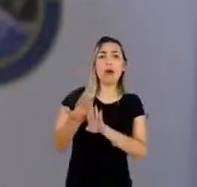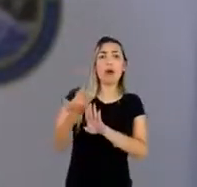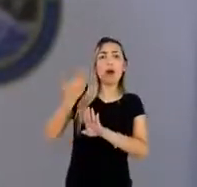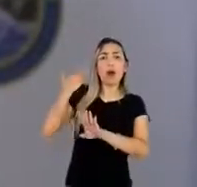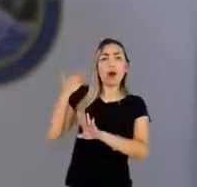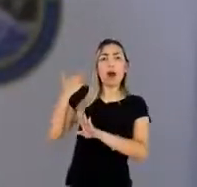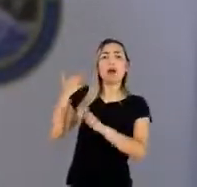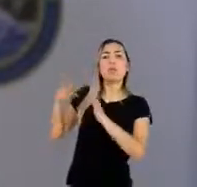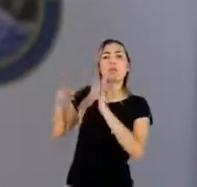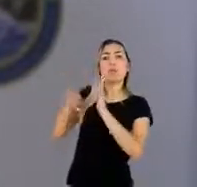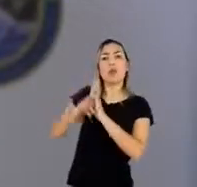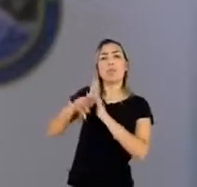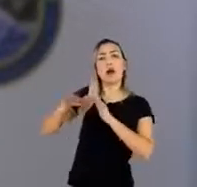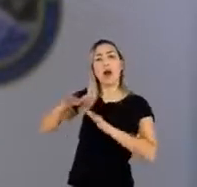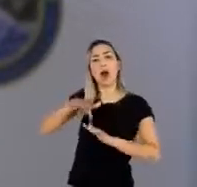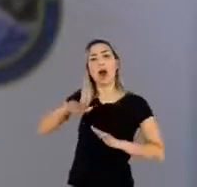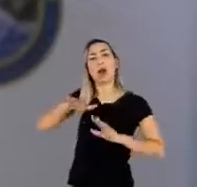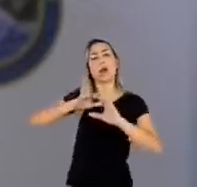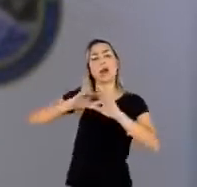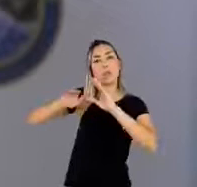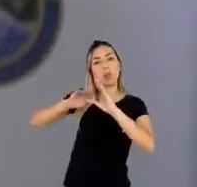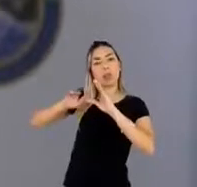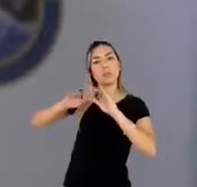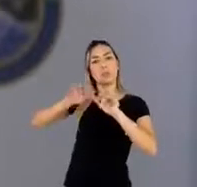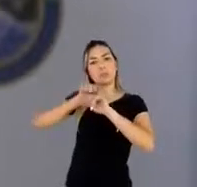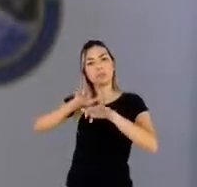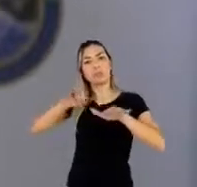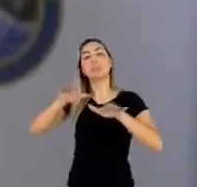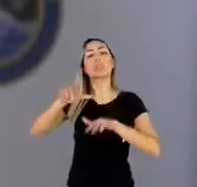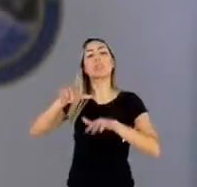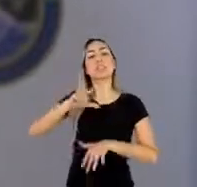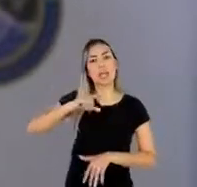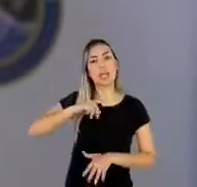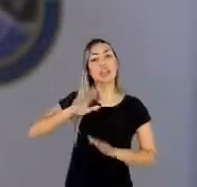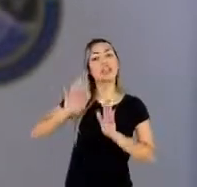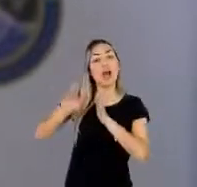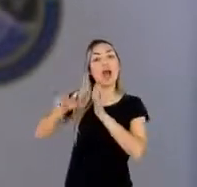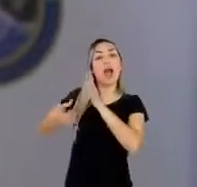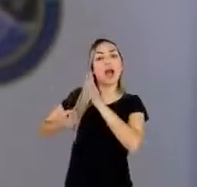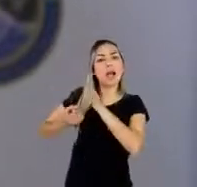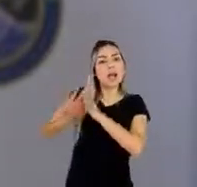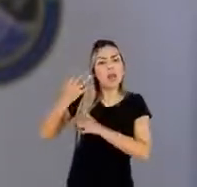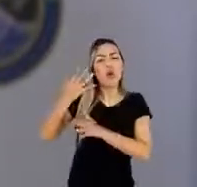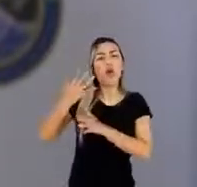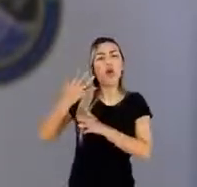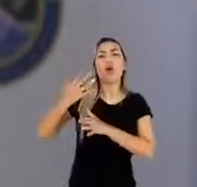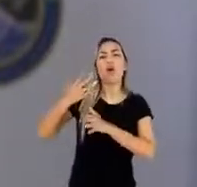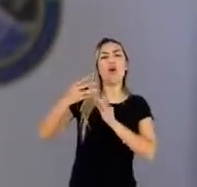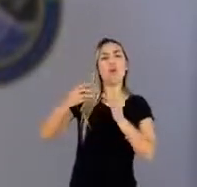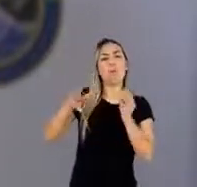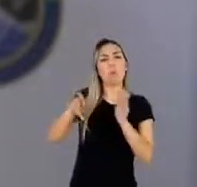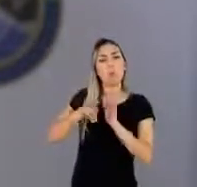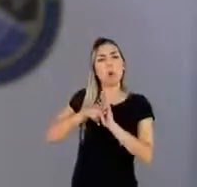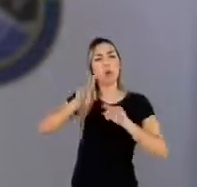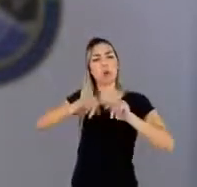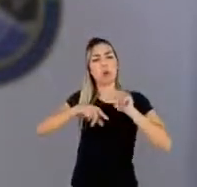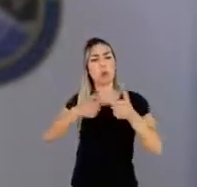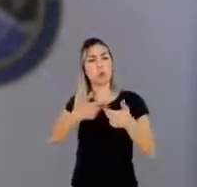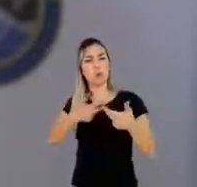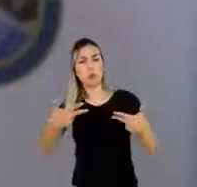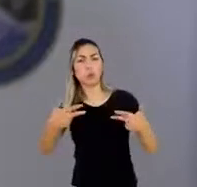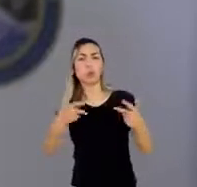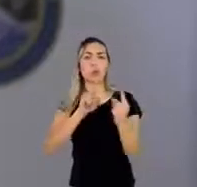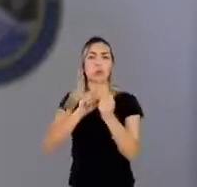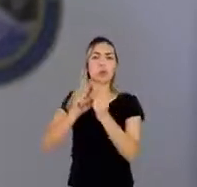telecomunicações o que propiciou o surgimento de inúmeros serviços e produtos que hoje estão